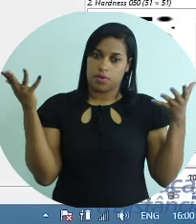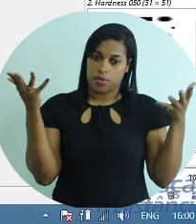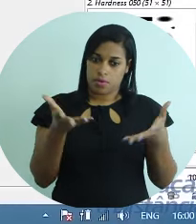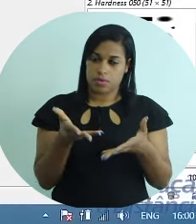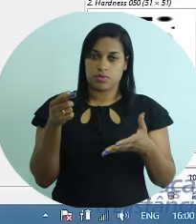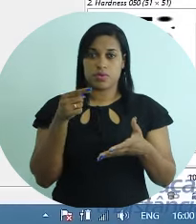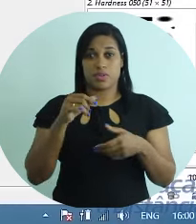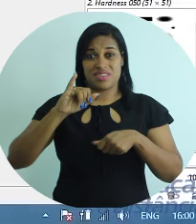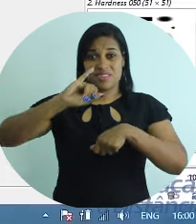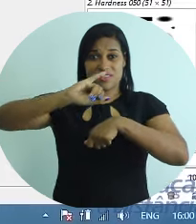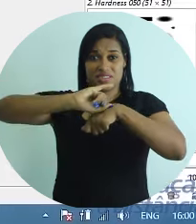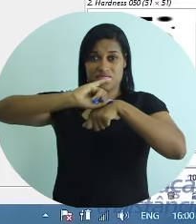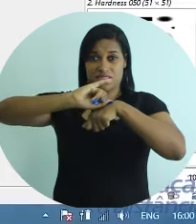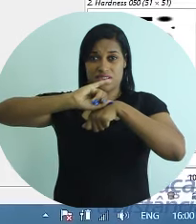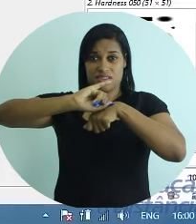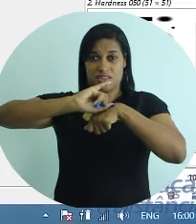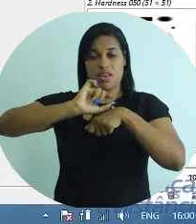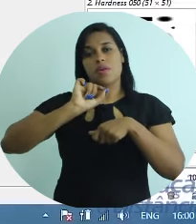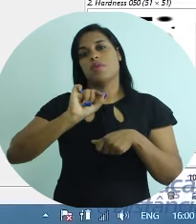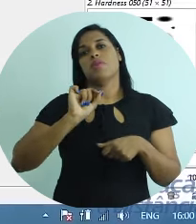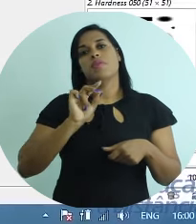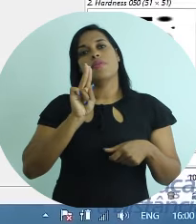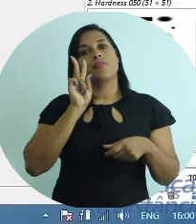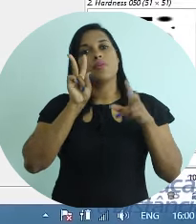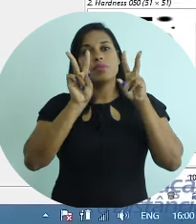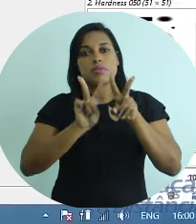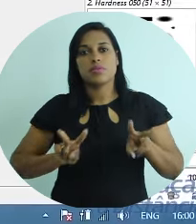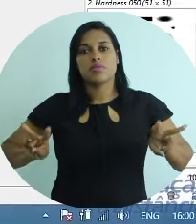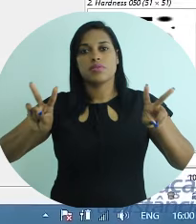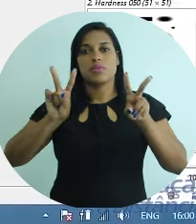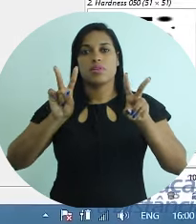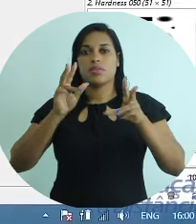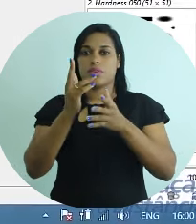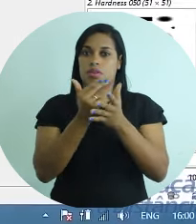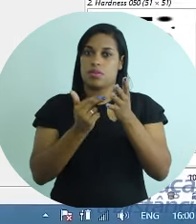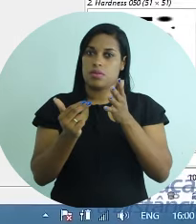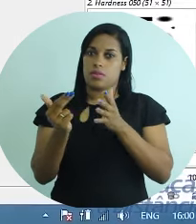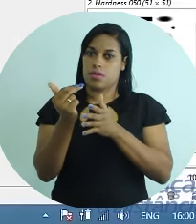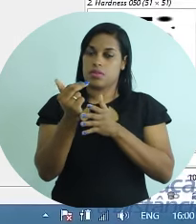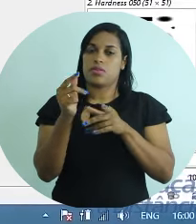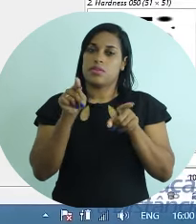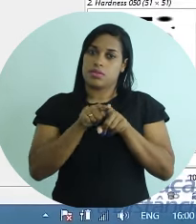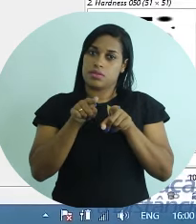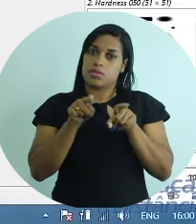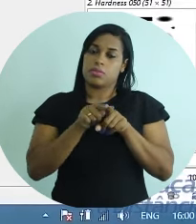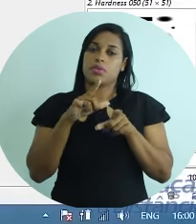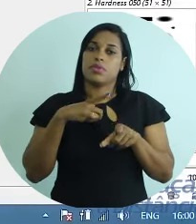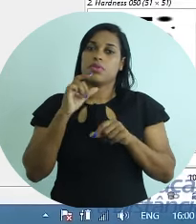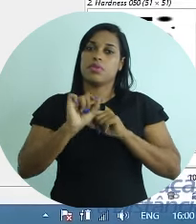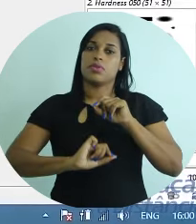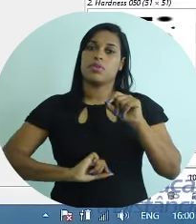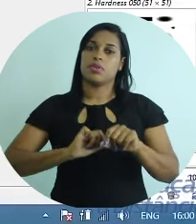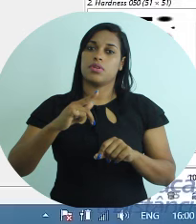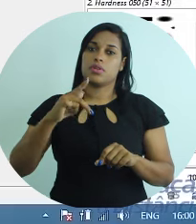Essa parte central aqui da interface é onde nós vamos visualizar as nossas imagens. E aqui nós temos paletas